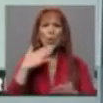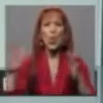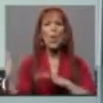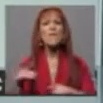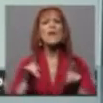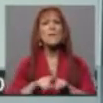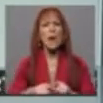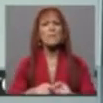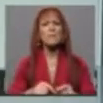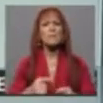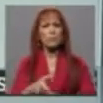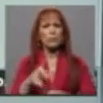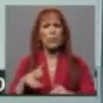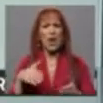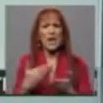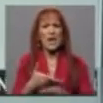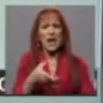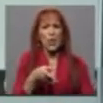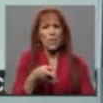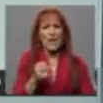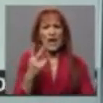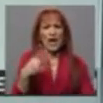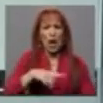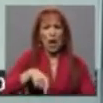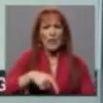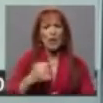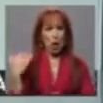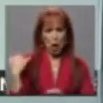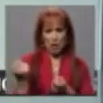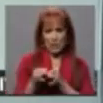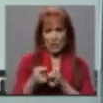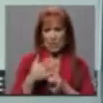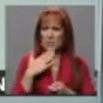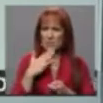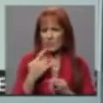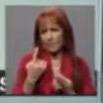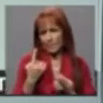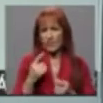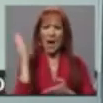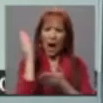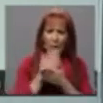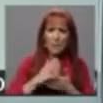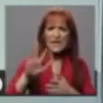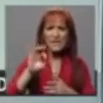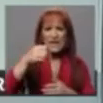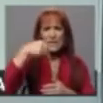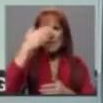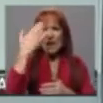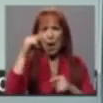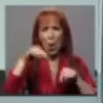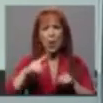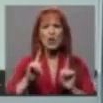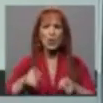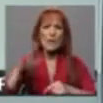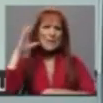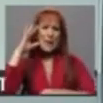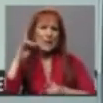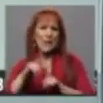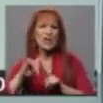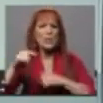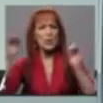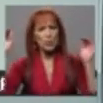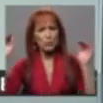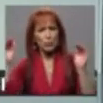também sopra com rajadas até 90 km por hora no litoral, temporariamente, a partir do fim da manhã de hoje, início da tarde, depois